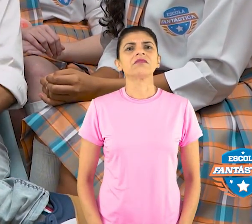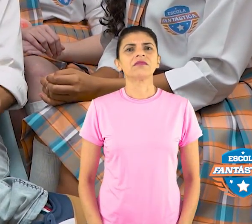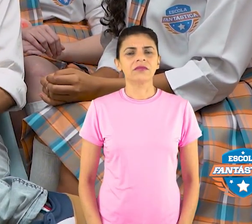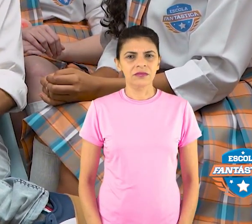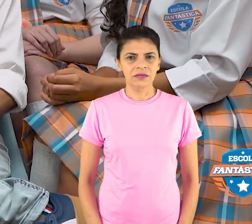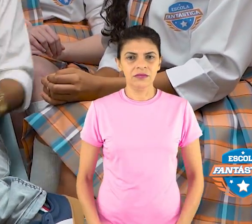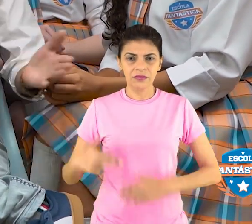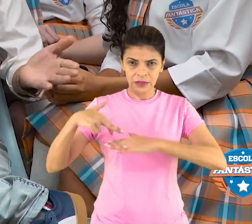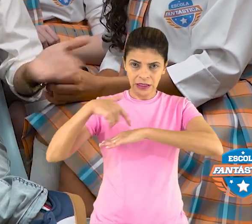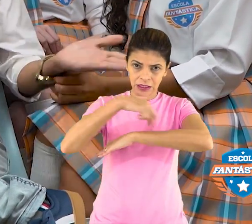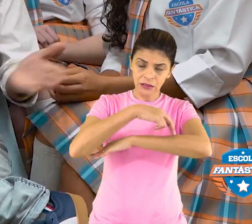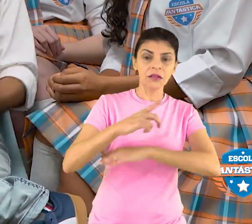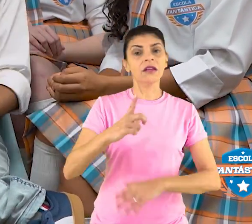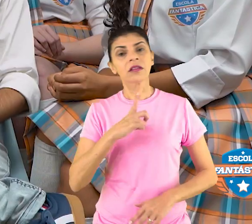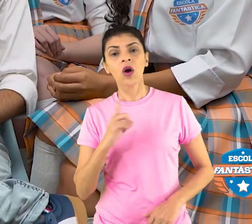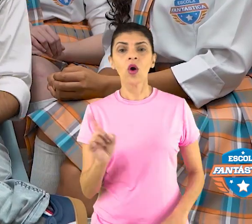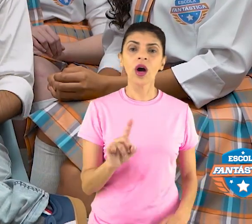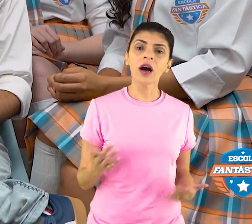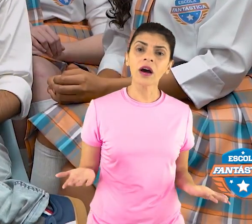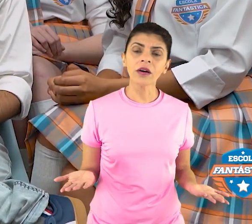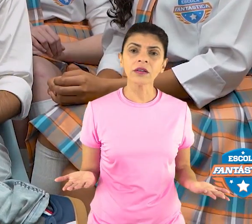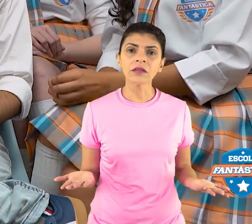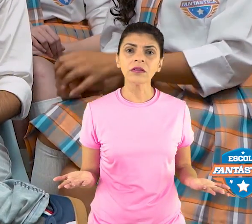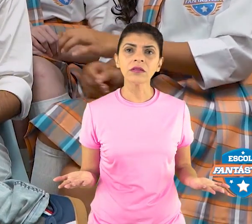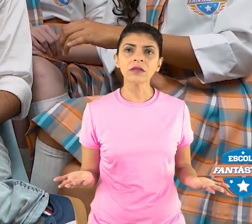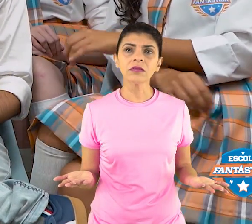Sai daqui. E esse desfile? Vai acontecer ou não vai?